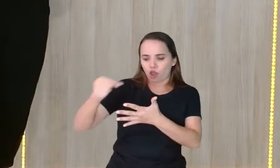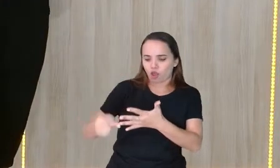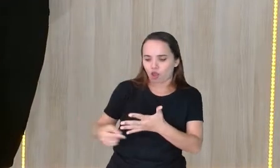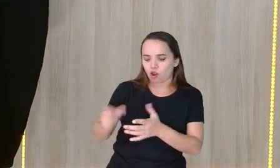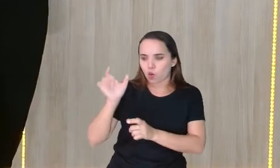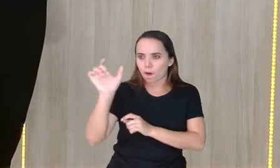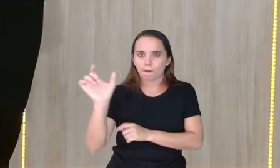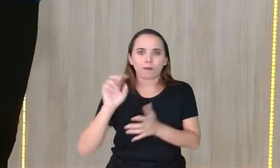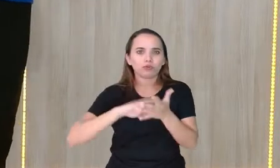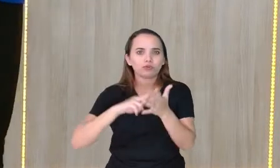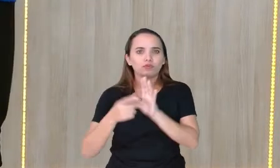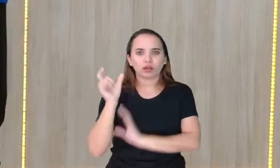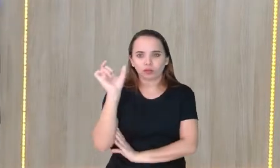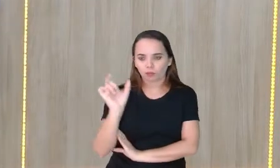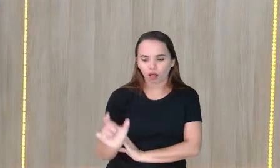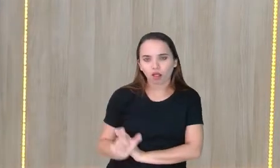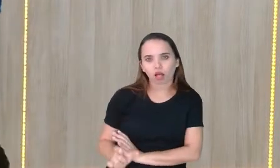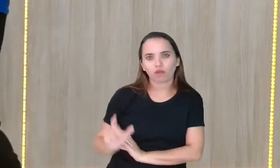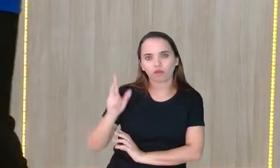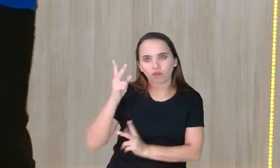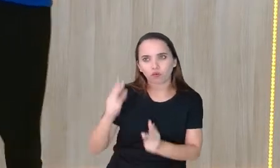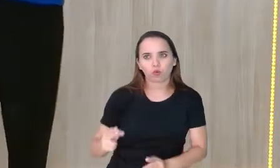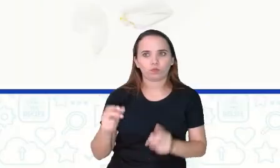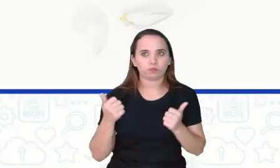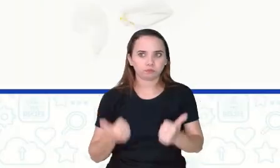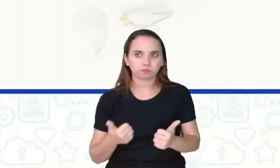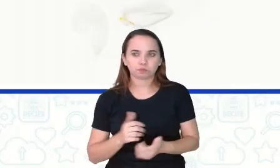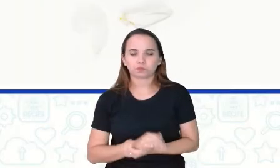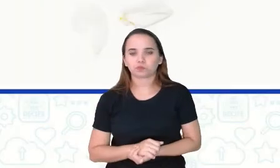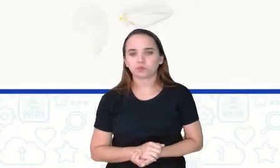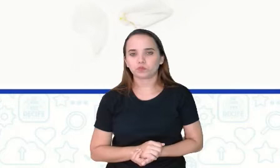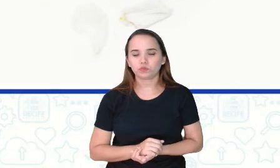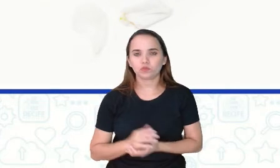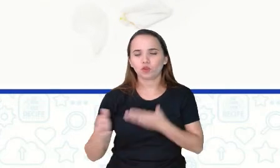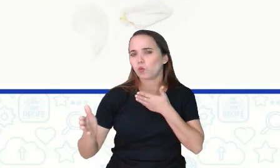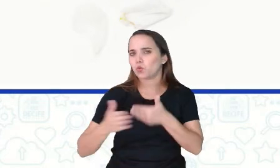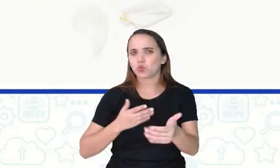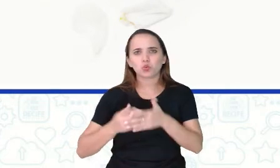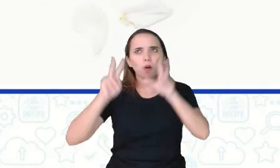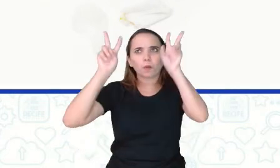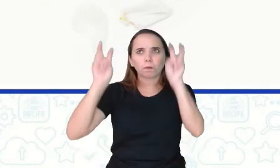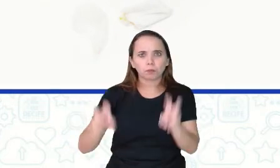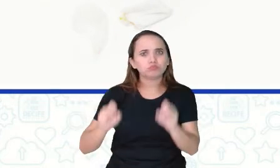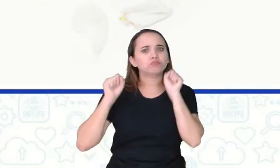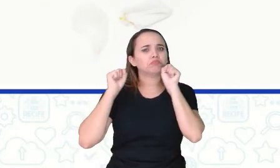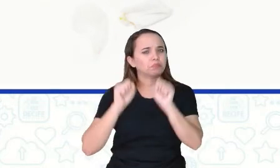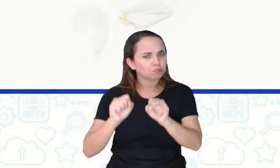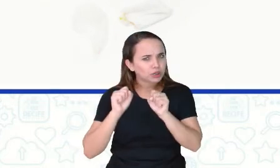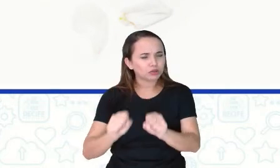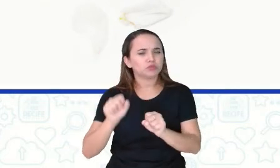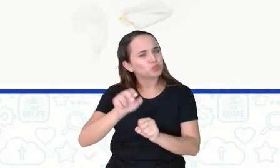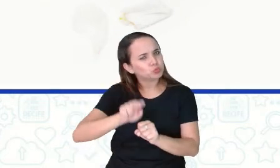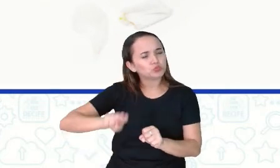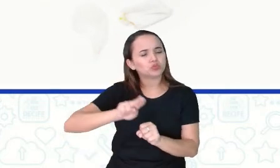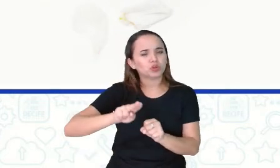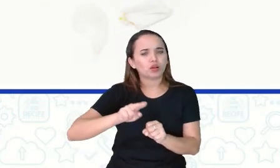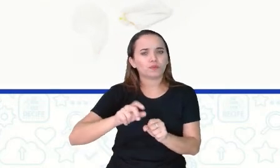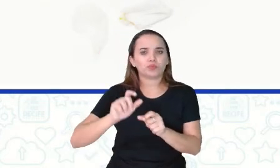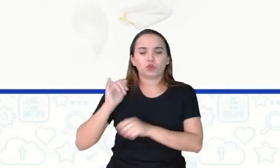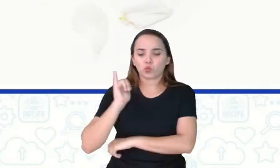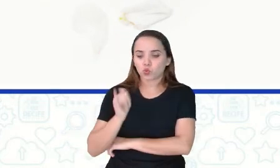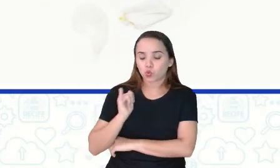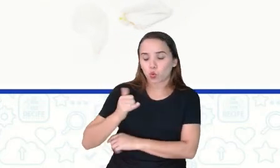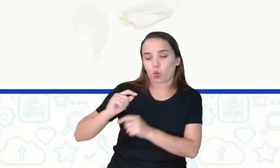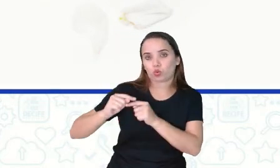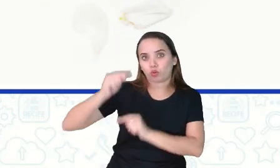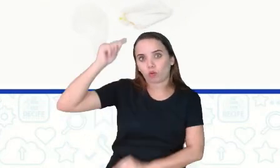signo. Tá? Qualquer assunto pode ser inspiração para um bom miniconto. Contos maiores,